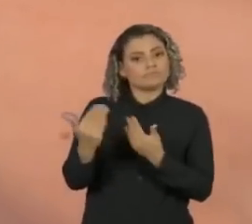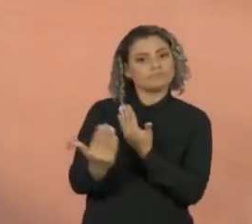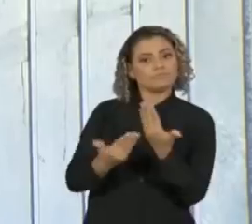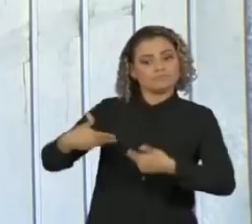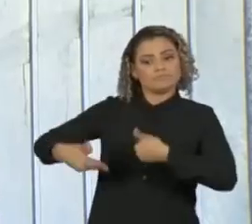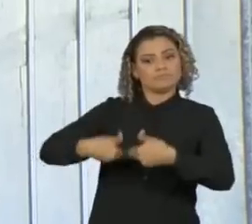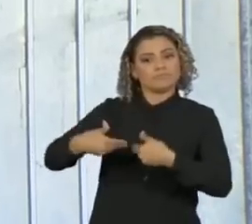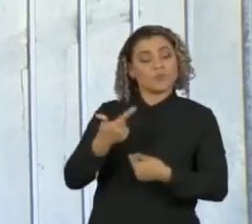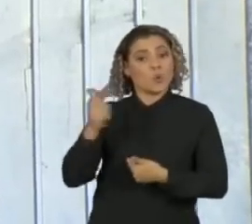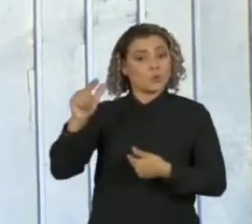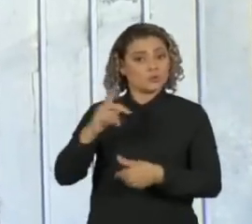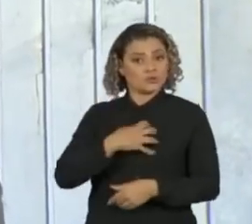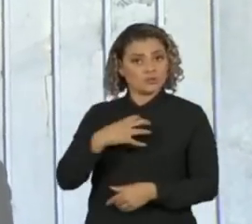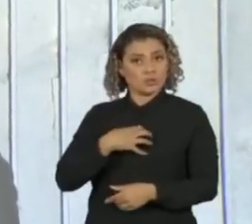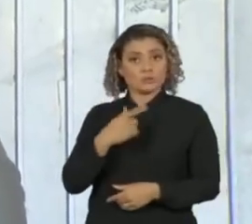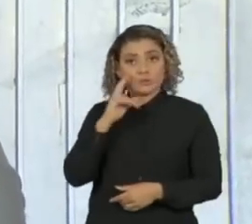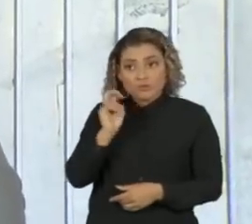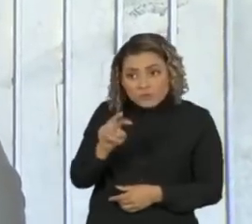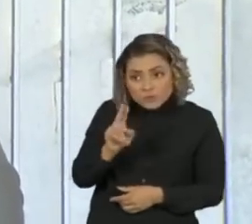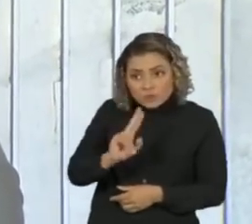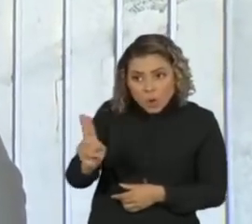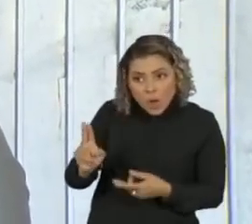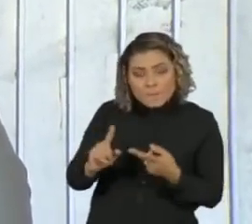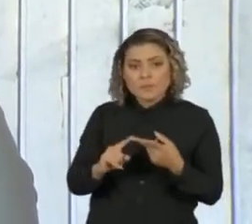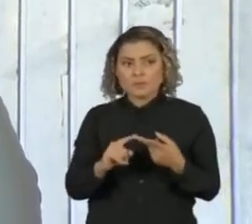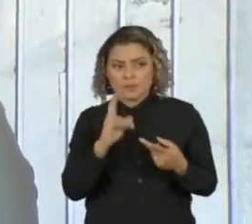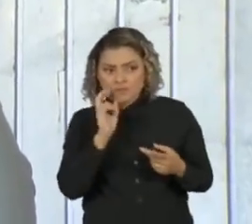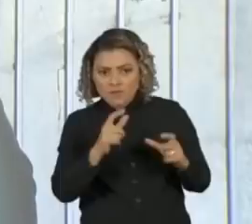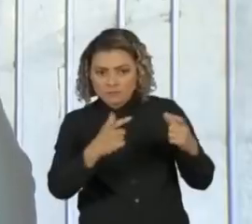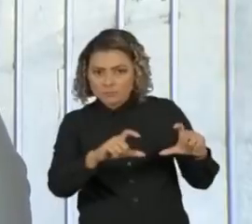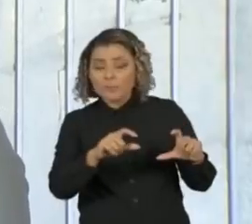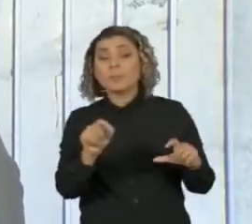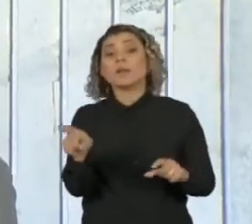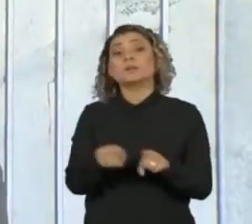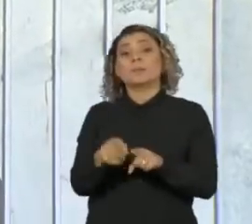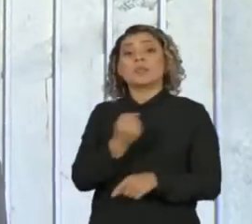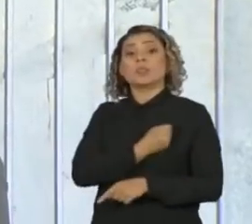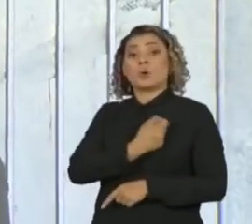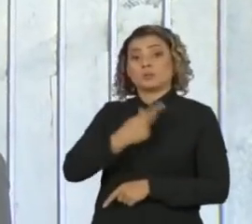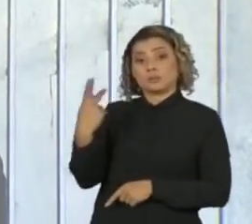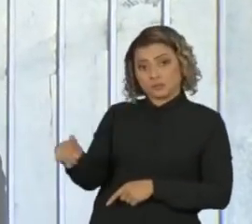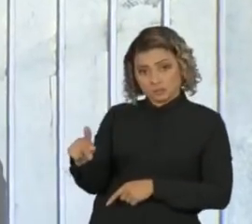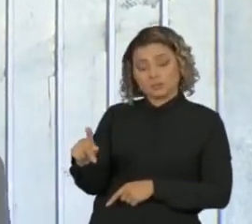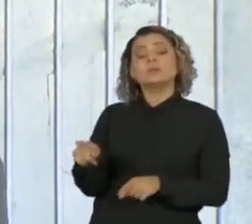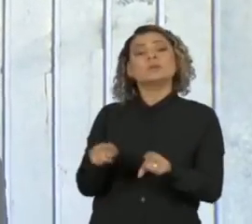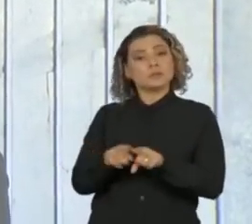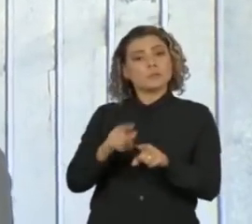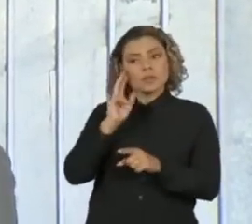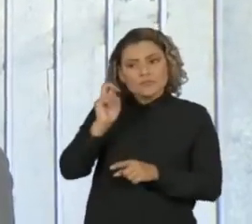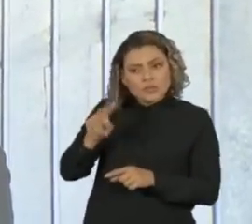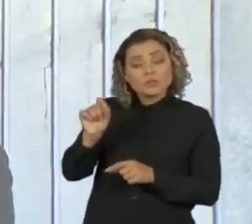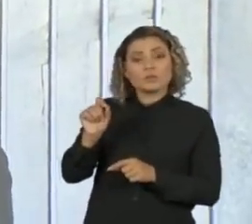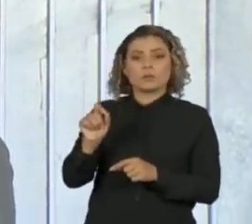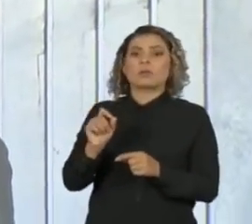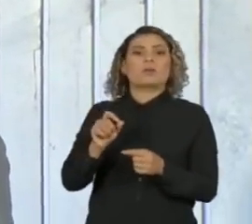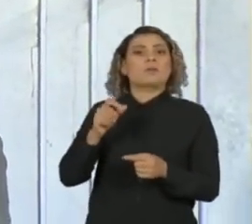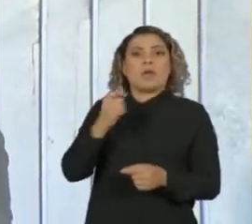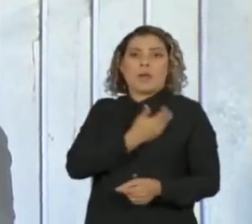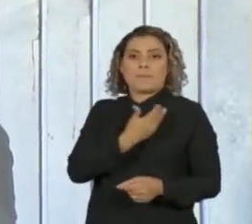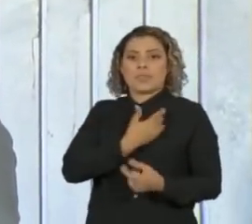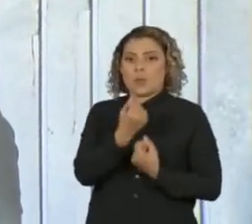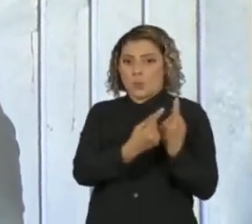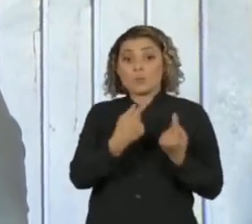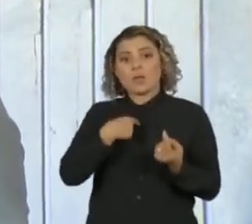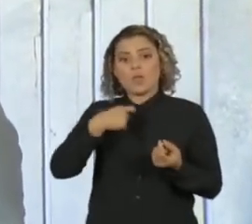outros. Primeiro eu olho o nome, eu olho a qualificação do motorista e eu também faço questão de compartilhar com as minhas